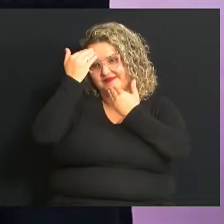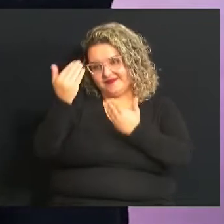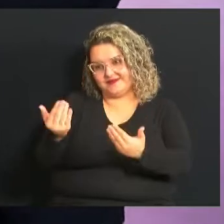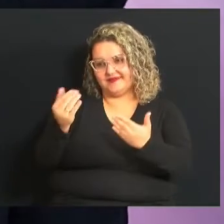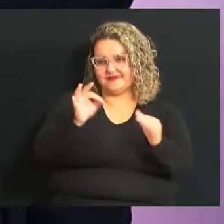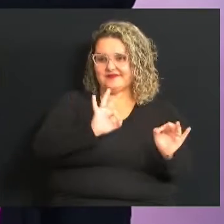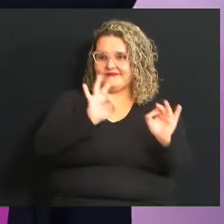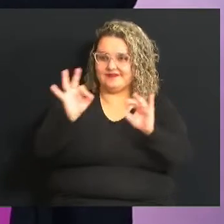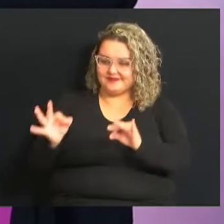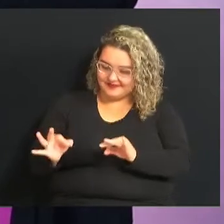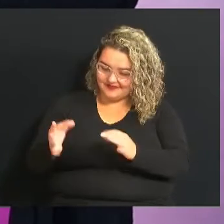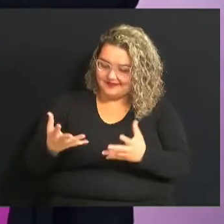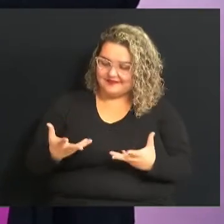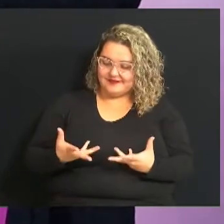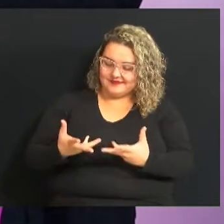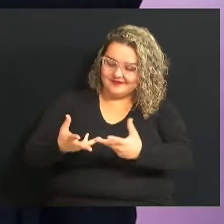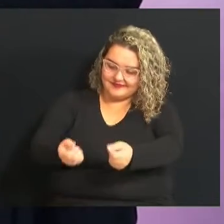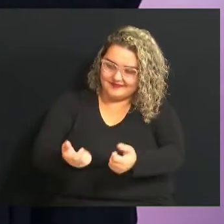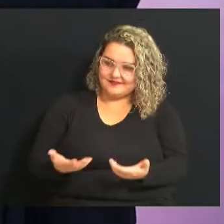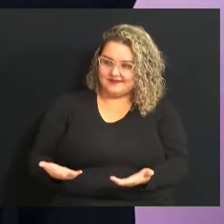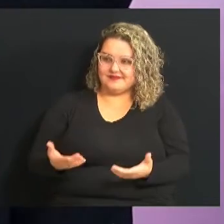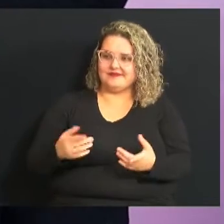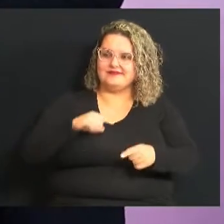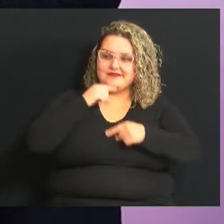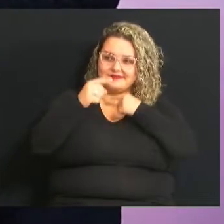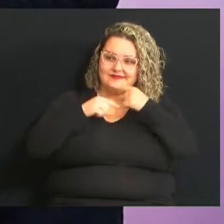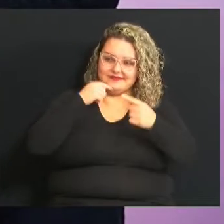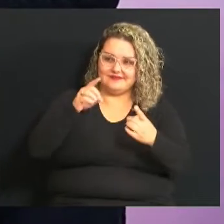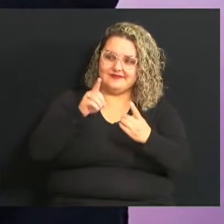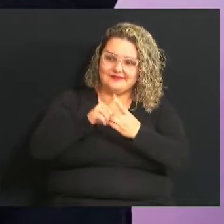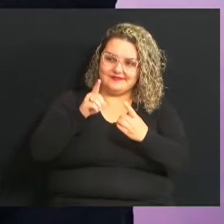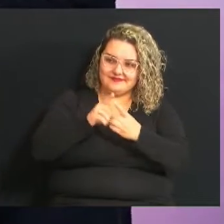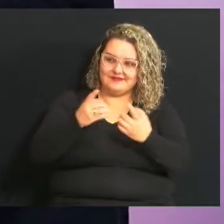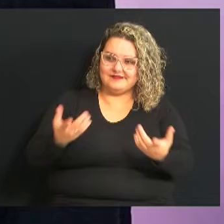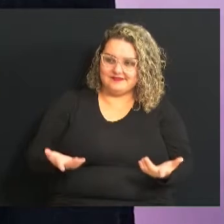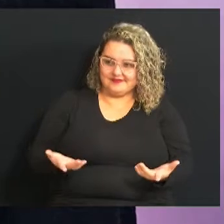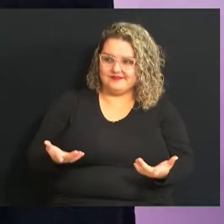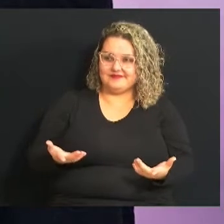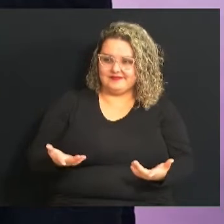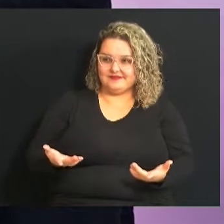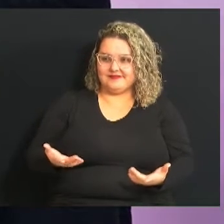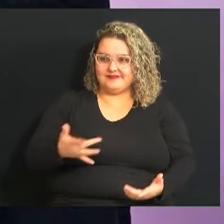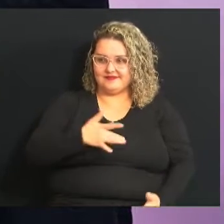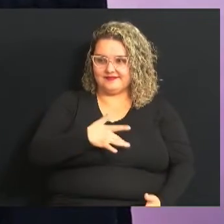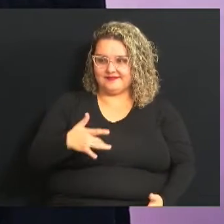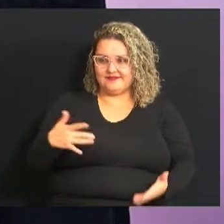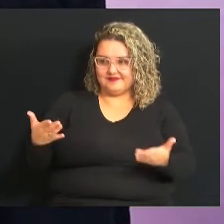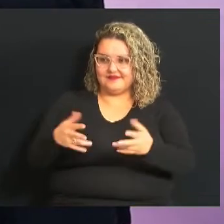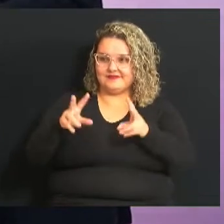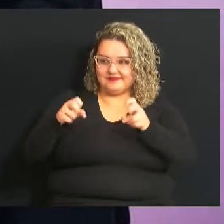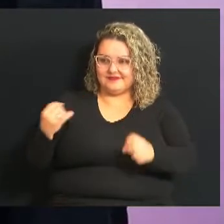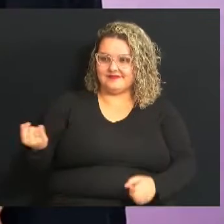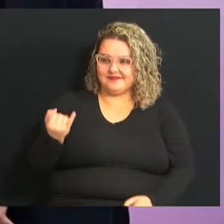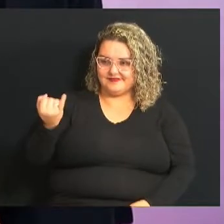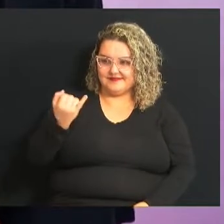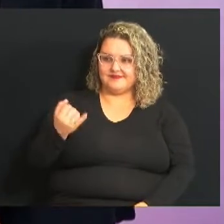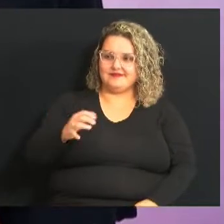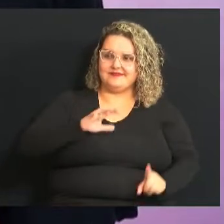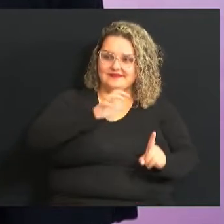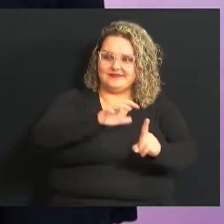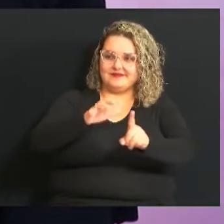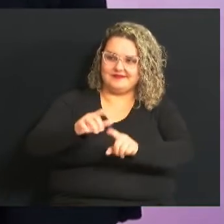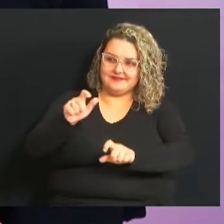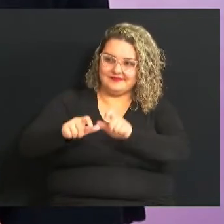nosso convite, tirar as nossas dúvidas aqui no Saúde Agora, falar sobre esse tema bem importante que afeta muitas pessoas,